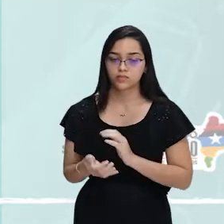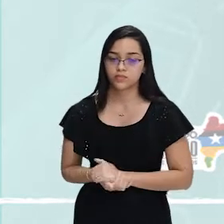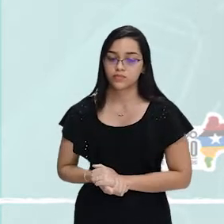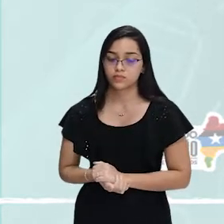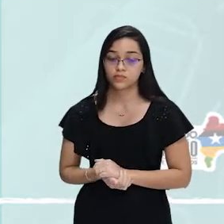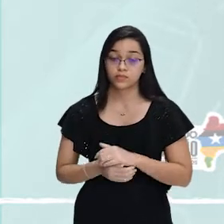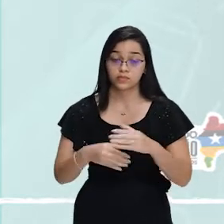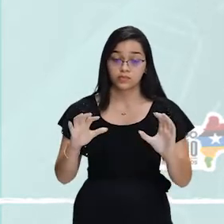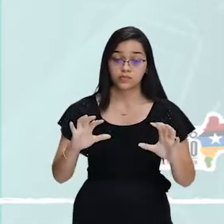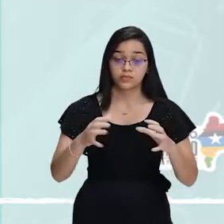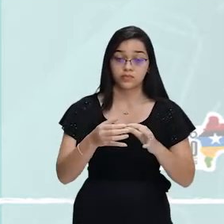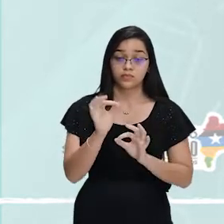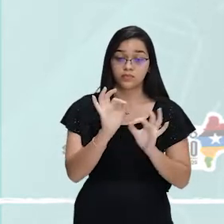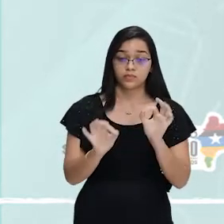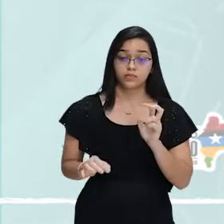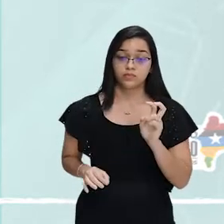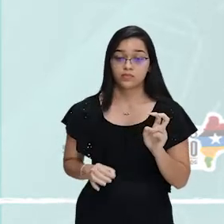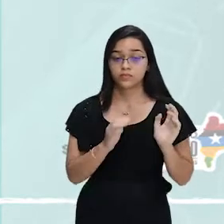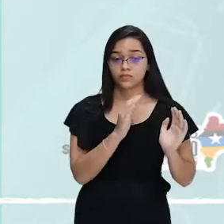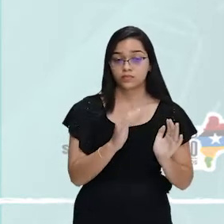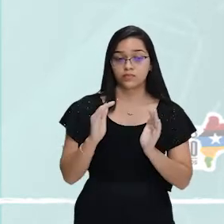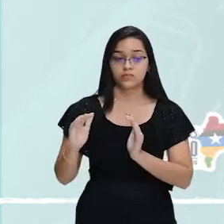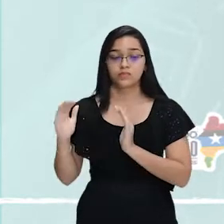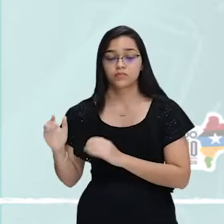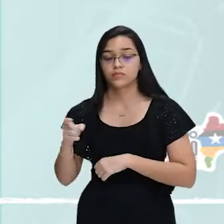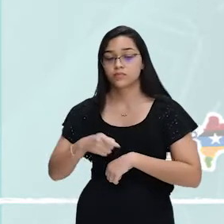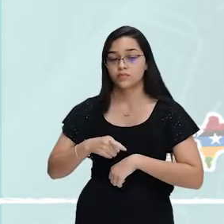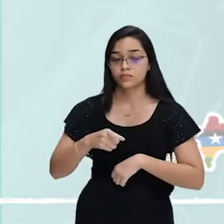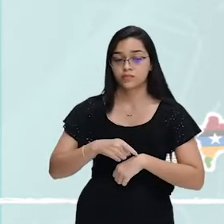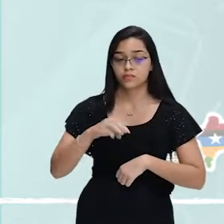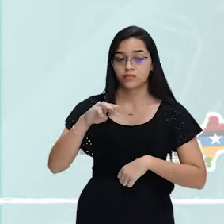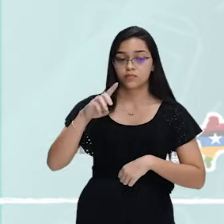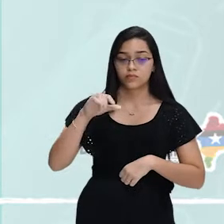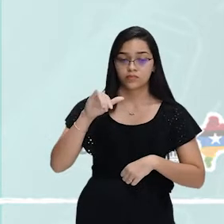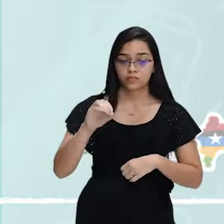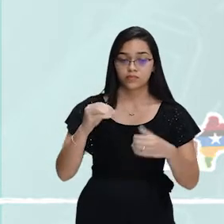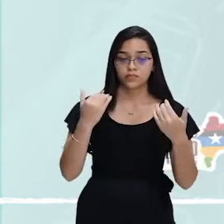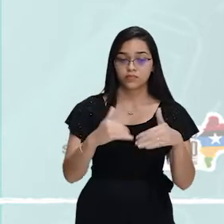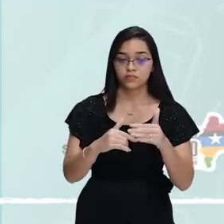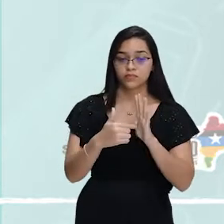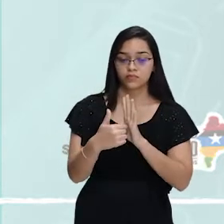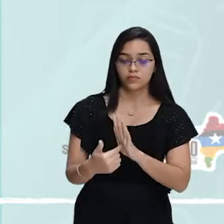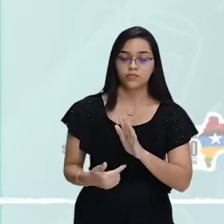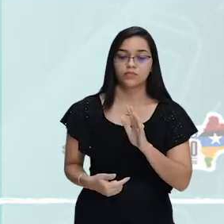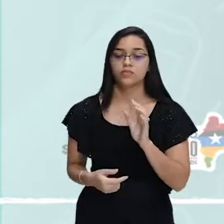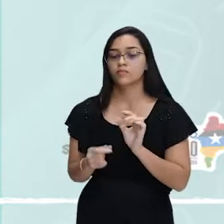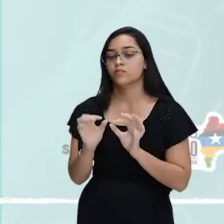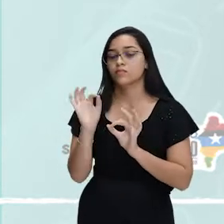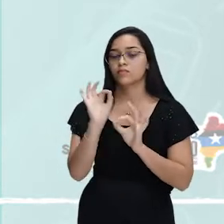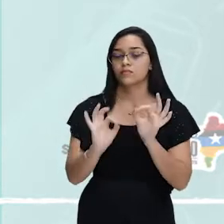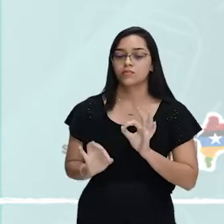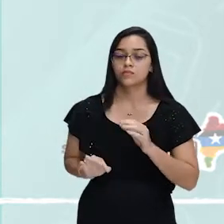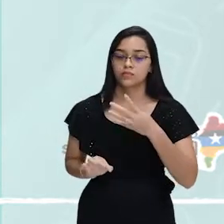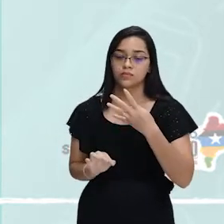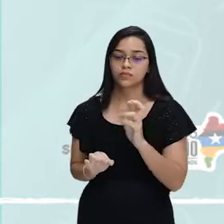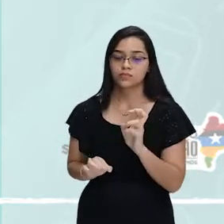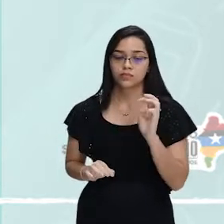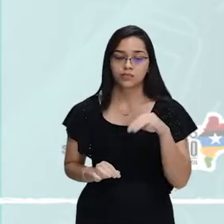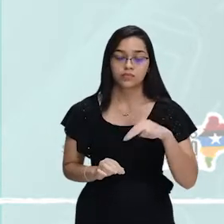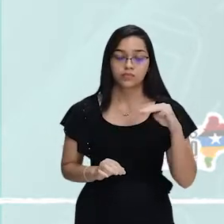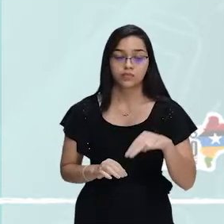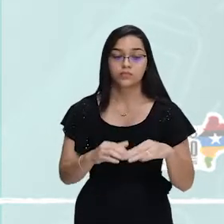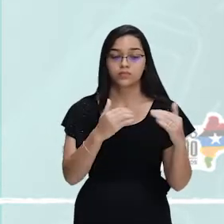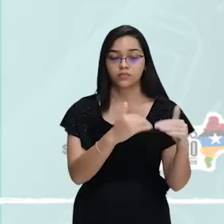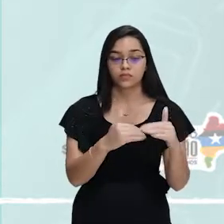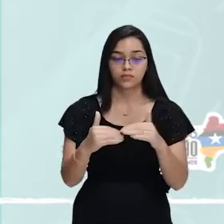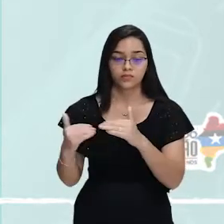etapa. Um campeonato foi organizado em 5 etapas e o tempo médio da prova indicado pelos organizadores